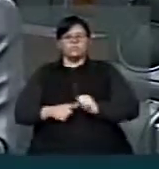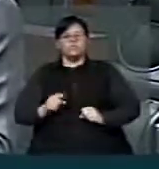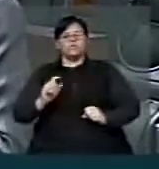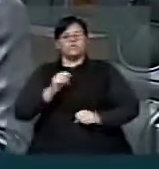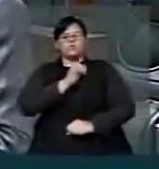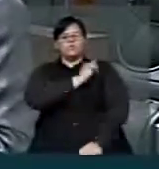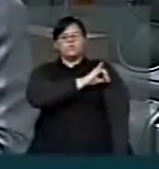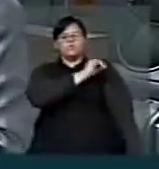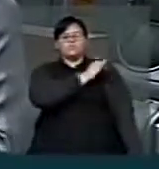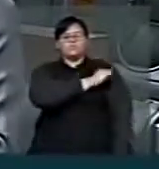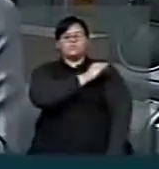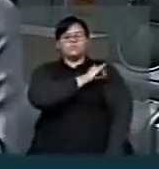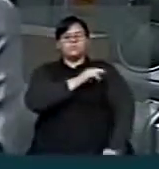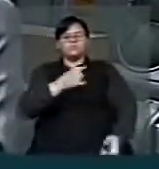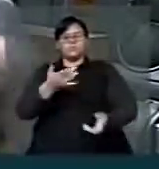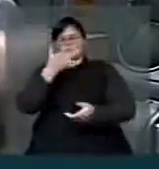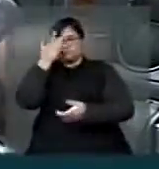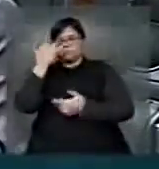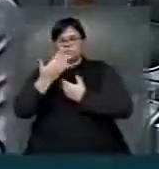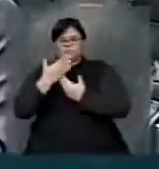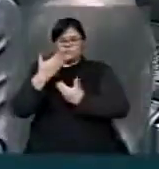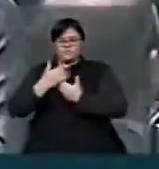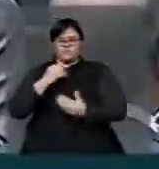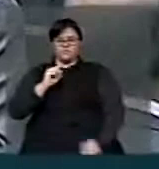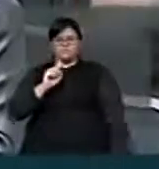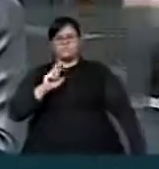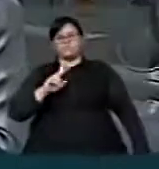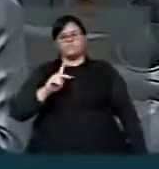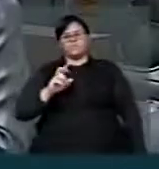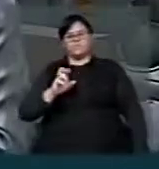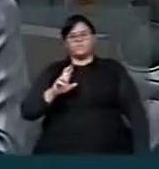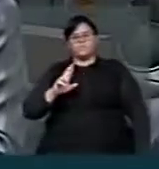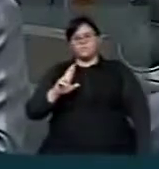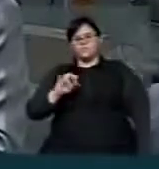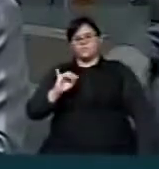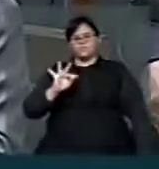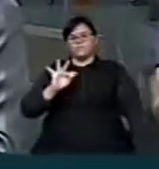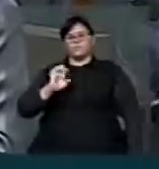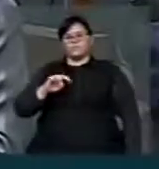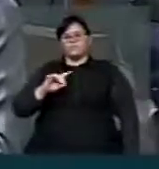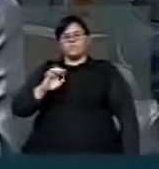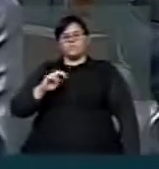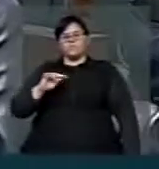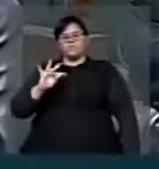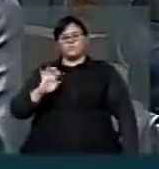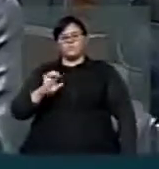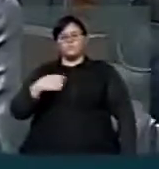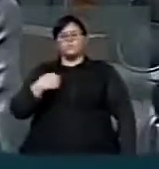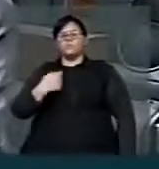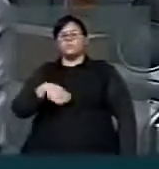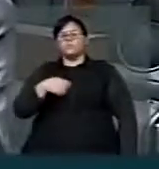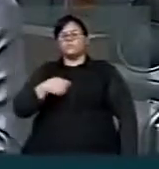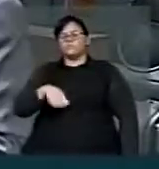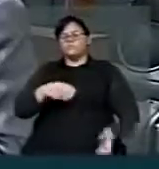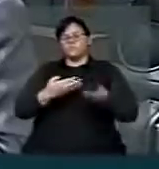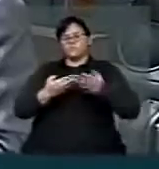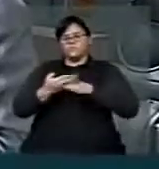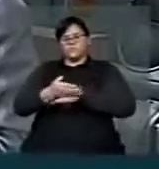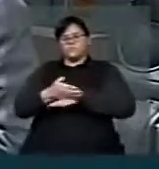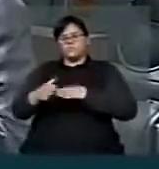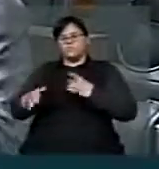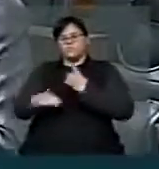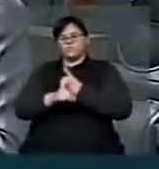Janeiro. Fui orientado pelo superintendente de que deveria procurar o ministro da